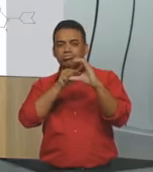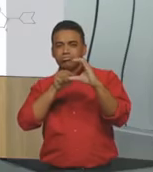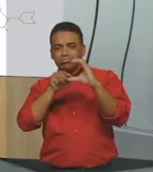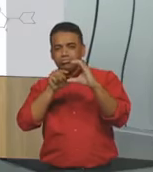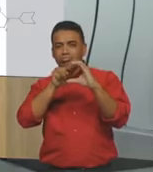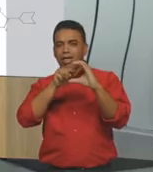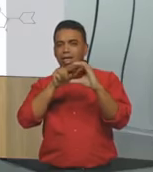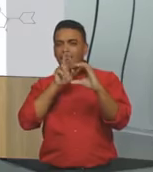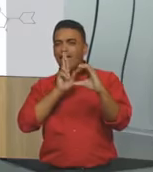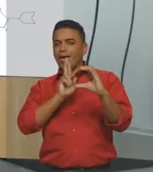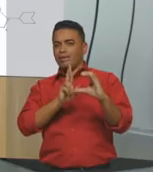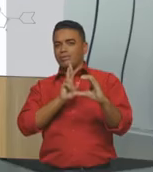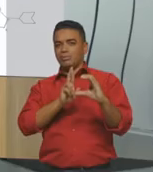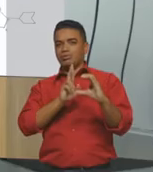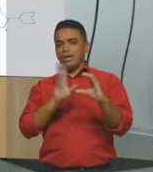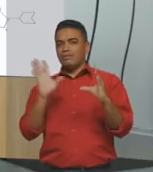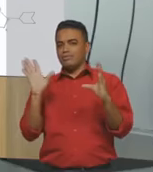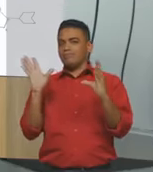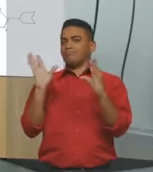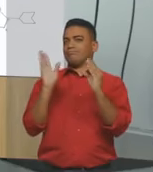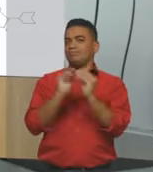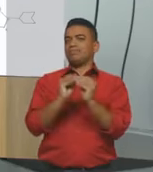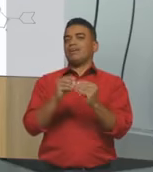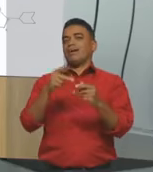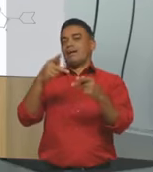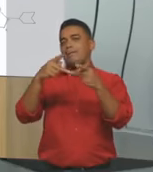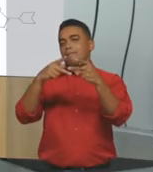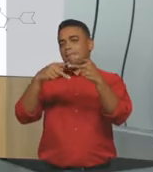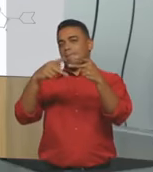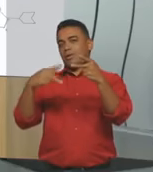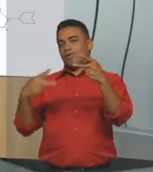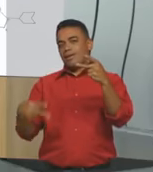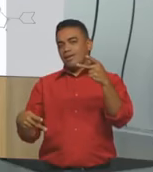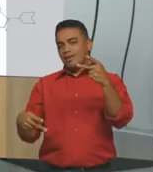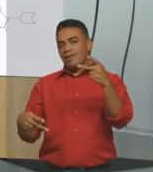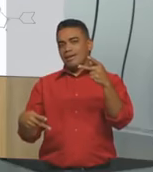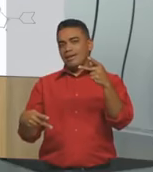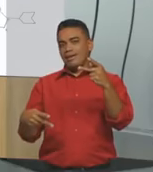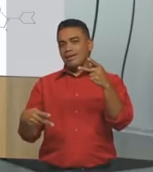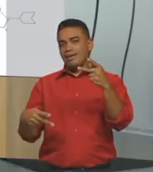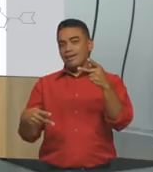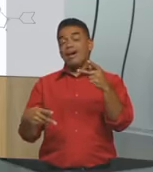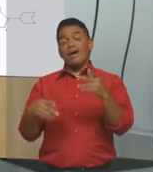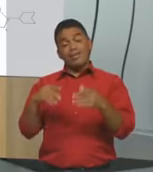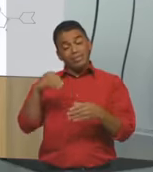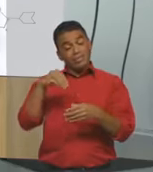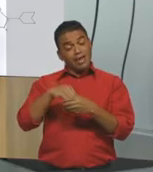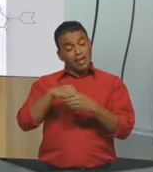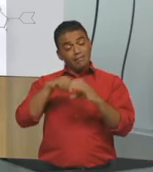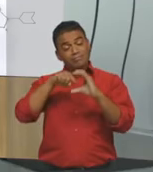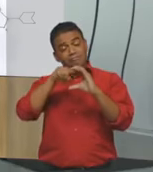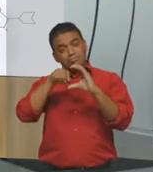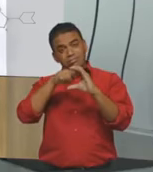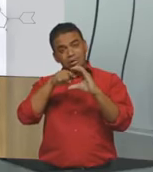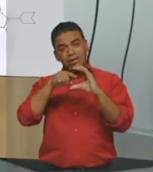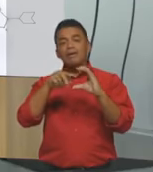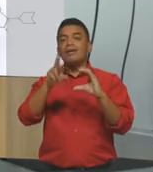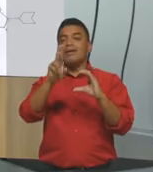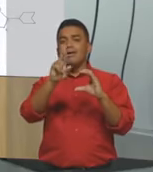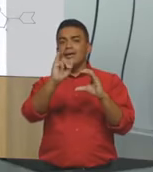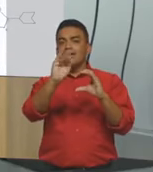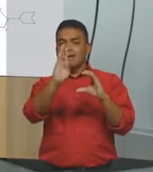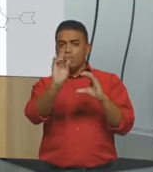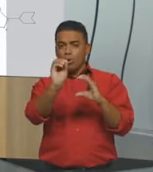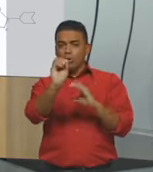ser responsável pela síntese de proteína, porque na parede do retículo eu vou ter ribossomo. Então é